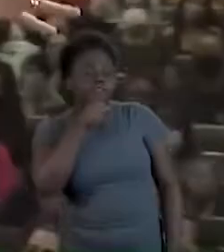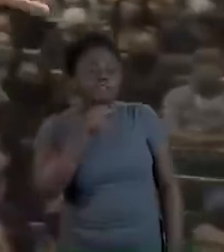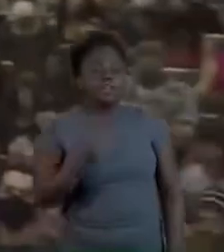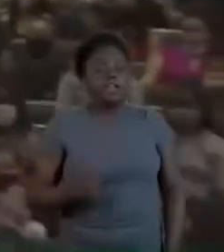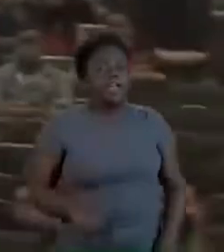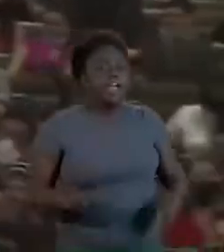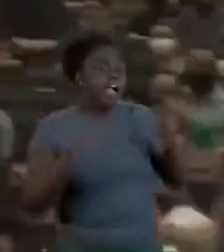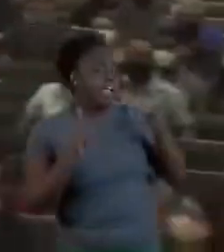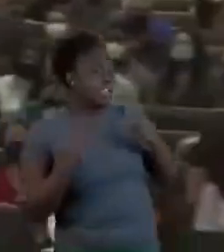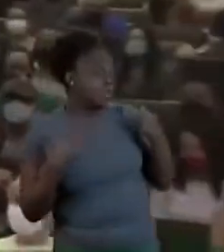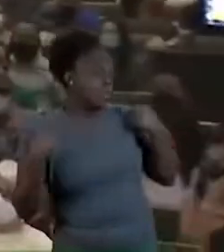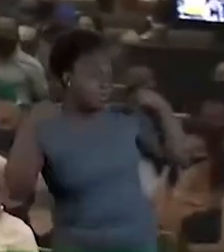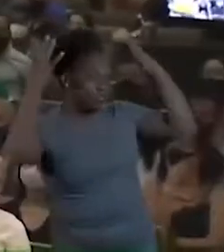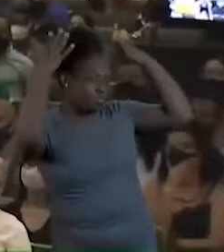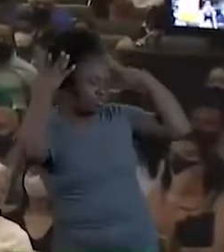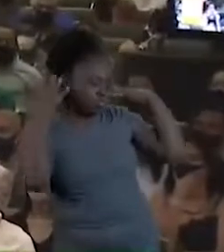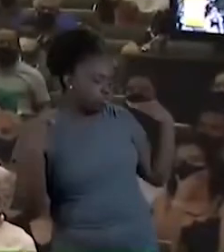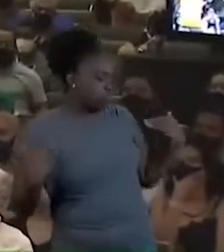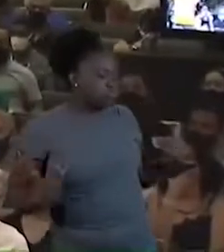não, mas eu vou pintar de loura.